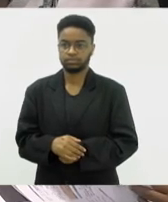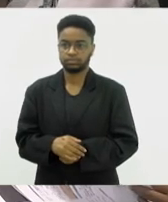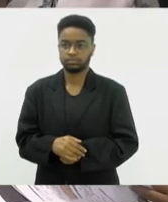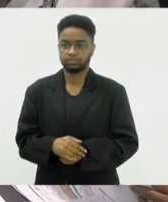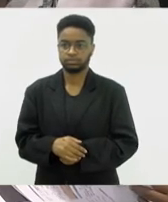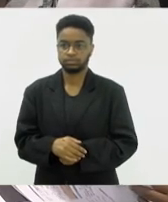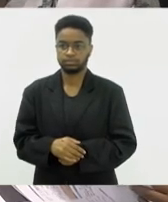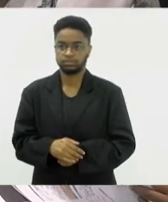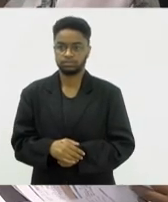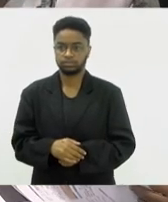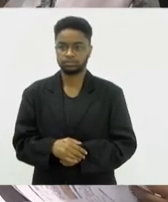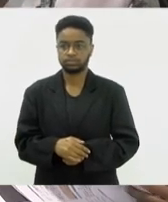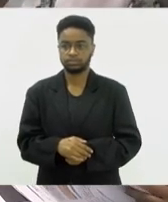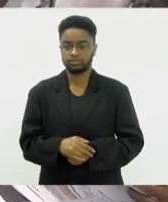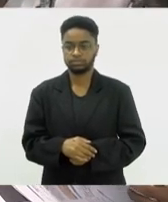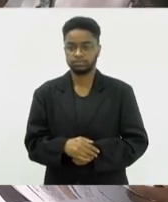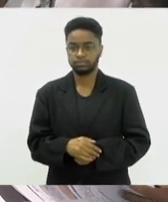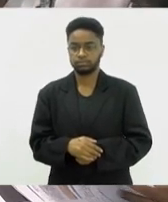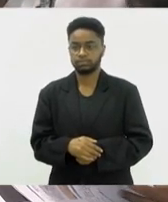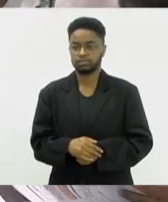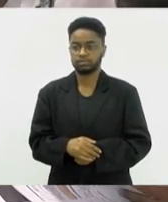Senhor presidente.